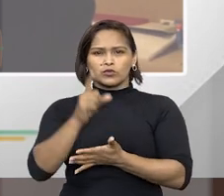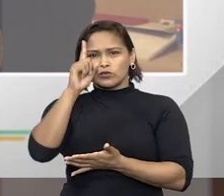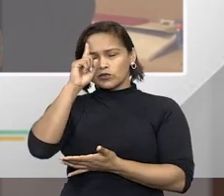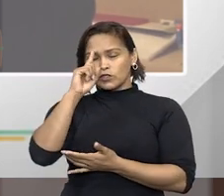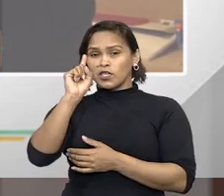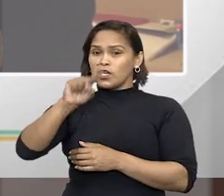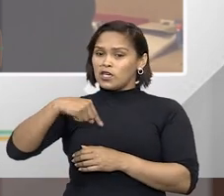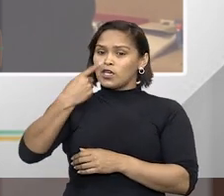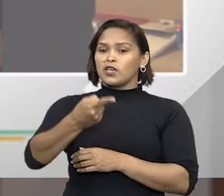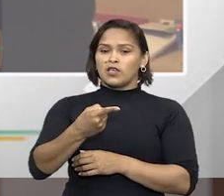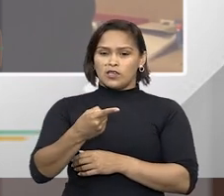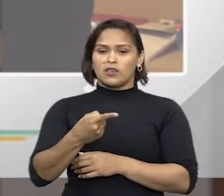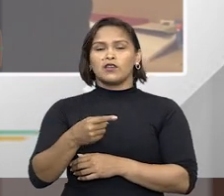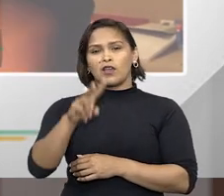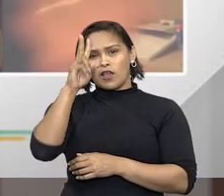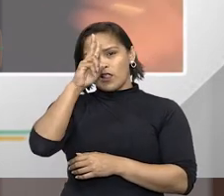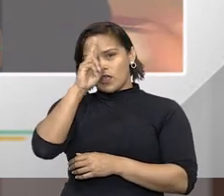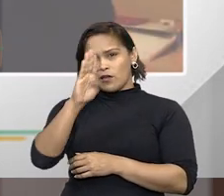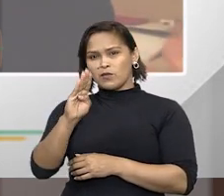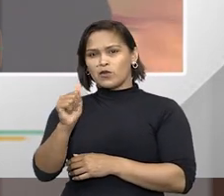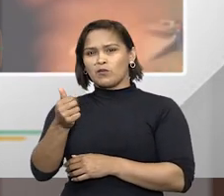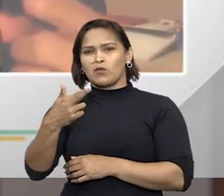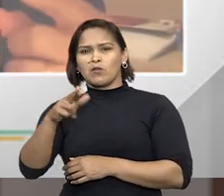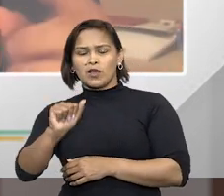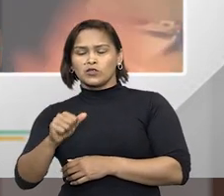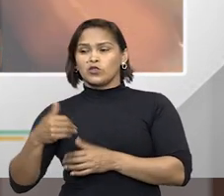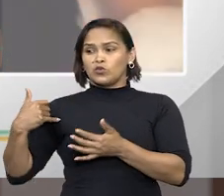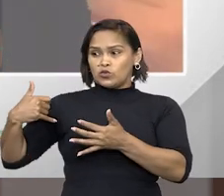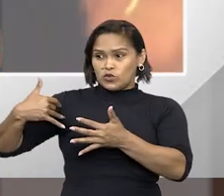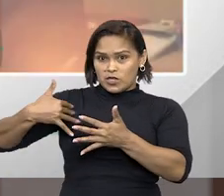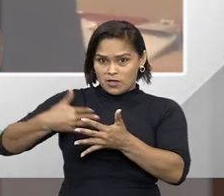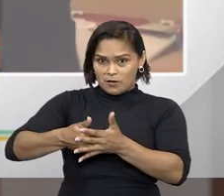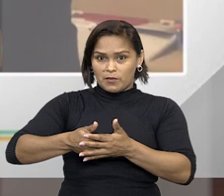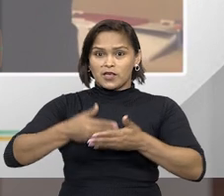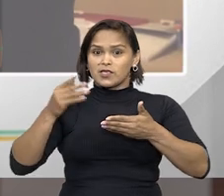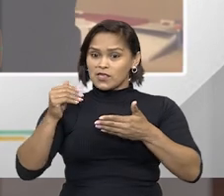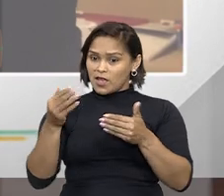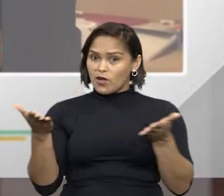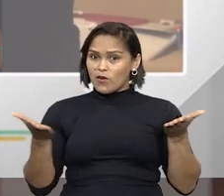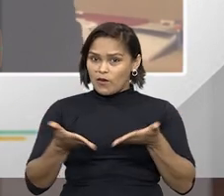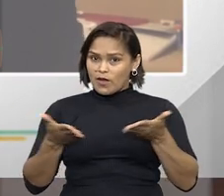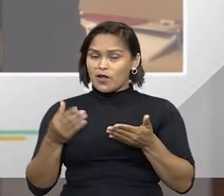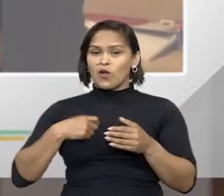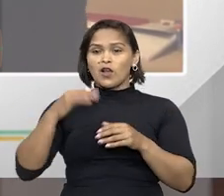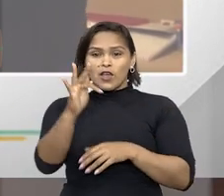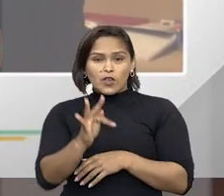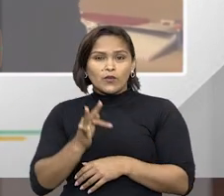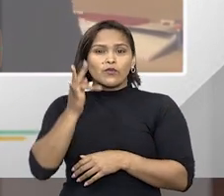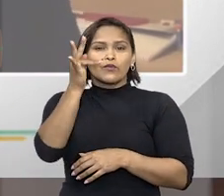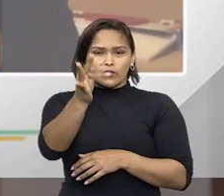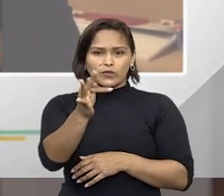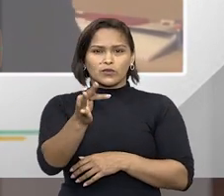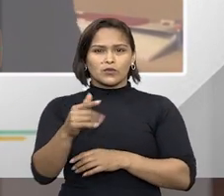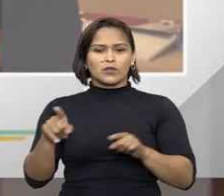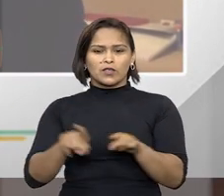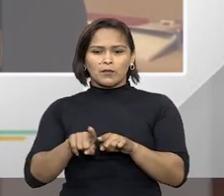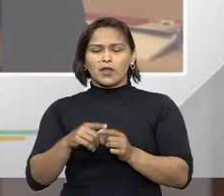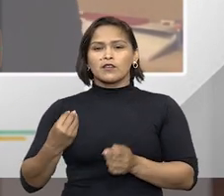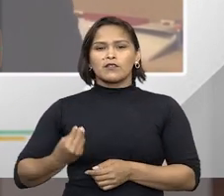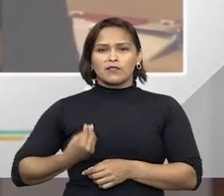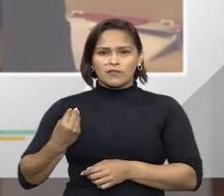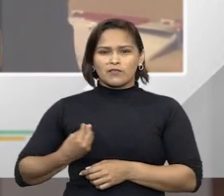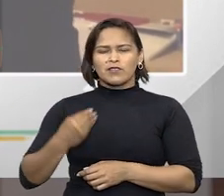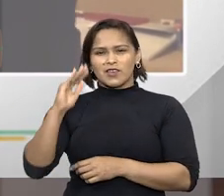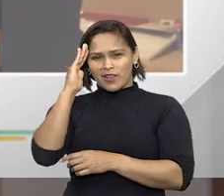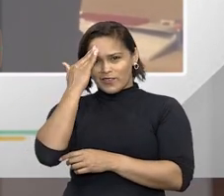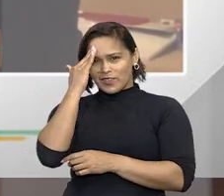como lembrou o ministro Barros Monteiro, os que passaram, os que estão e os que virão. Né? Viverão e cada